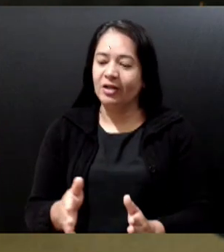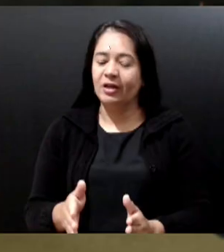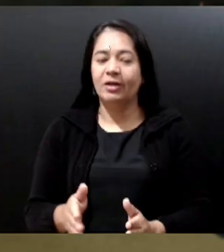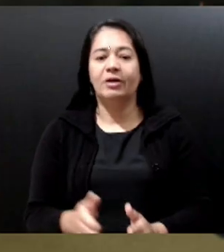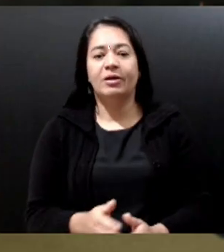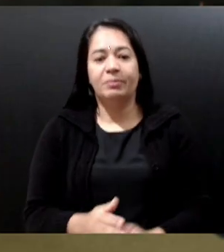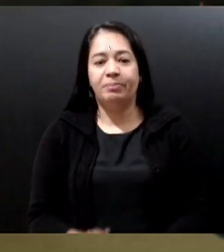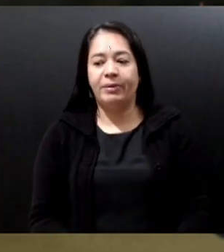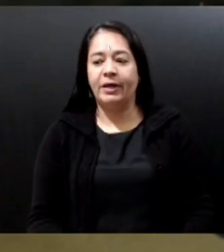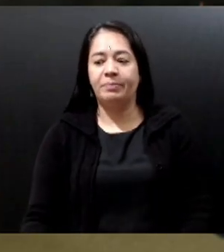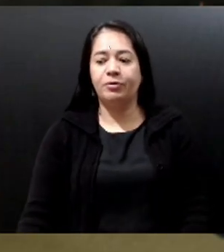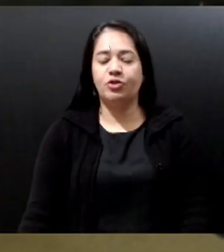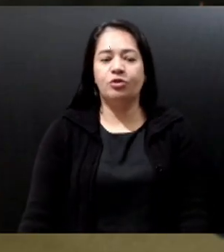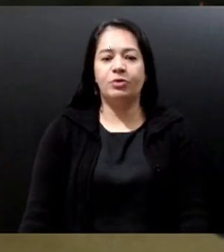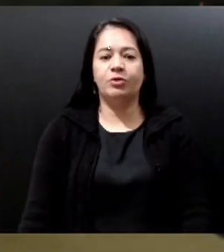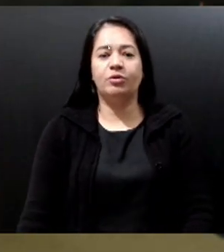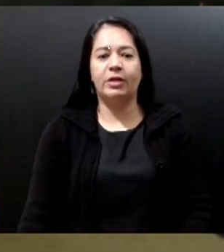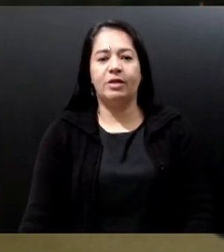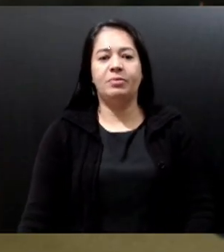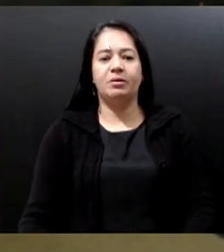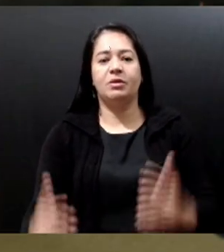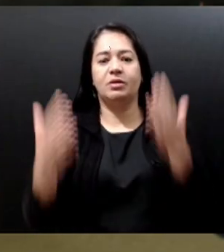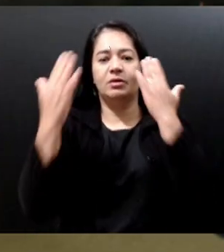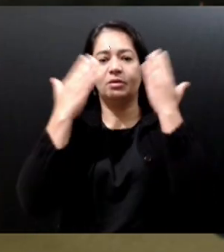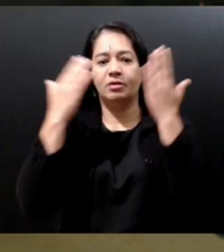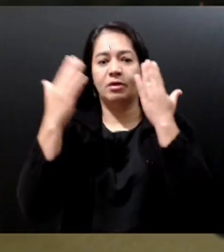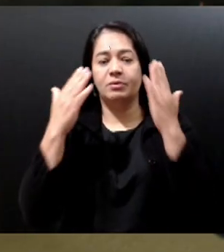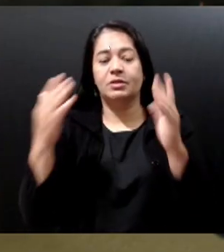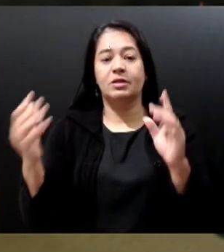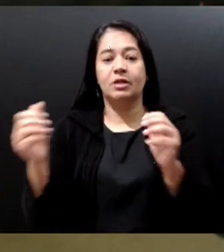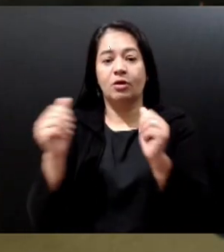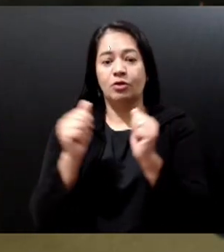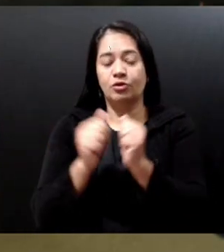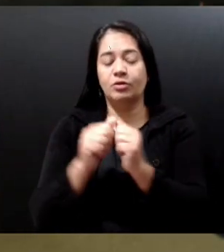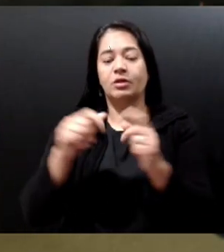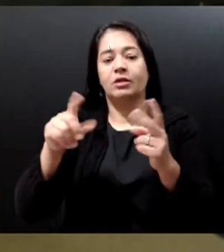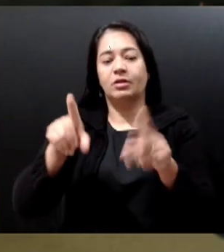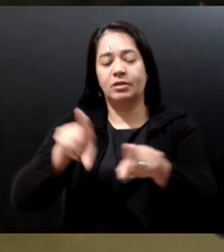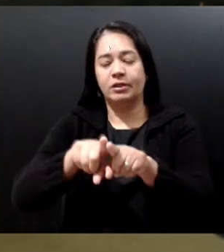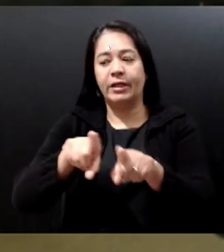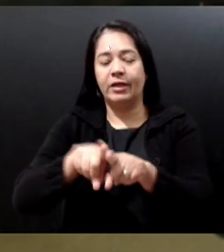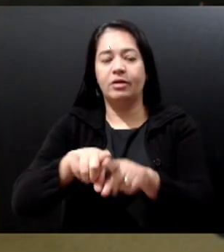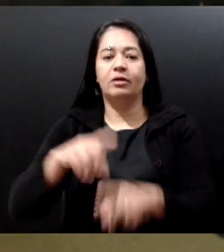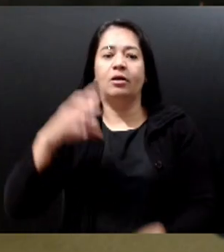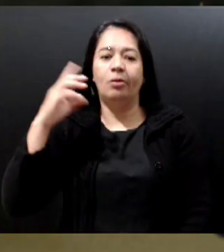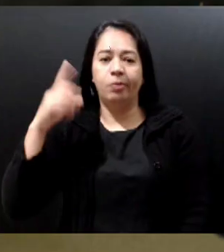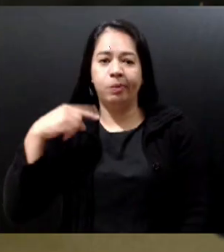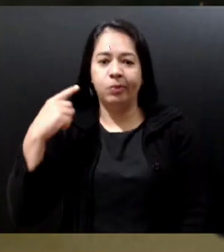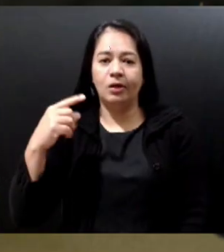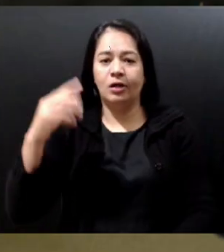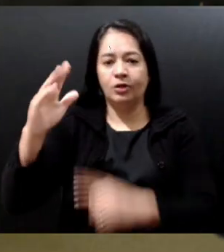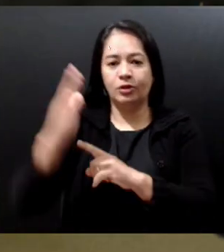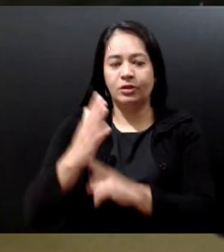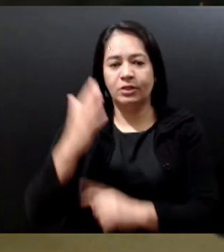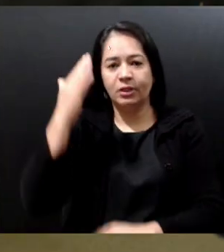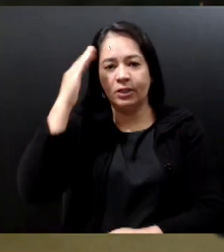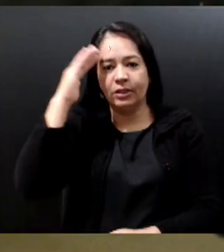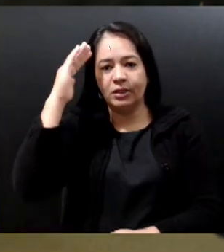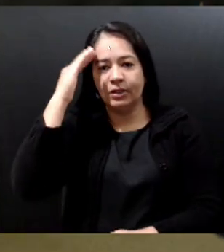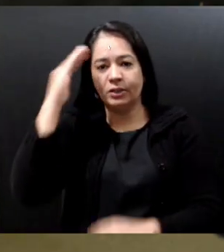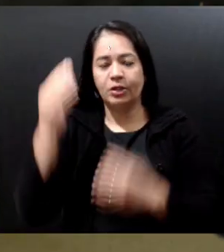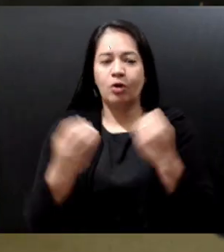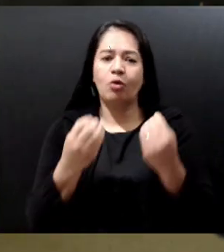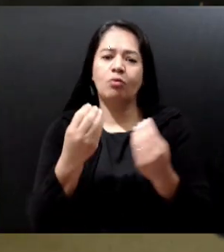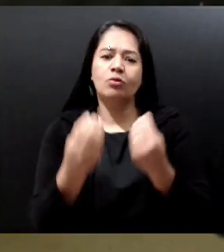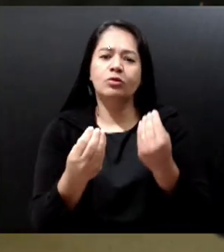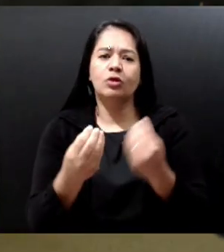uma psicóloga e também um advogado que vão nos ajudar a entender, né, como é que funciona essa nova